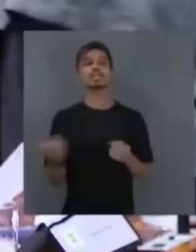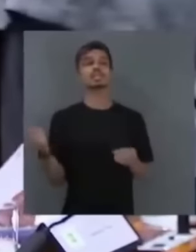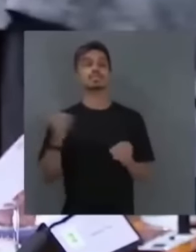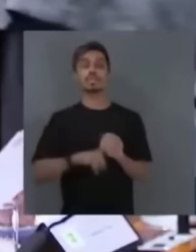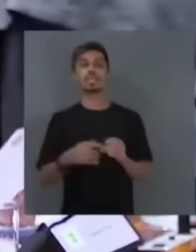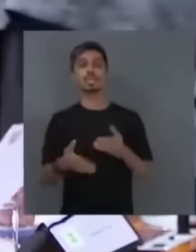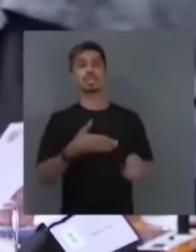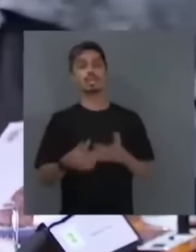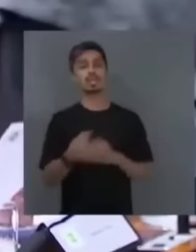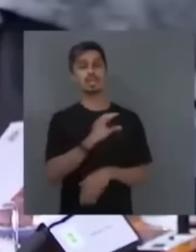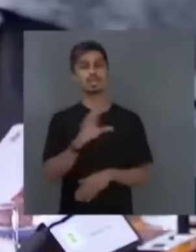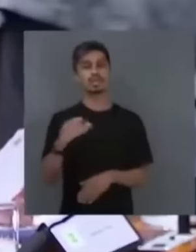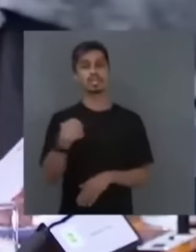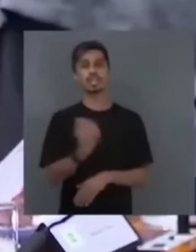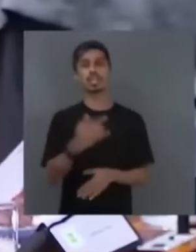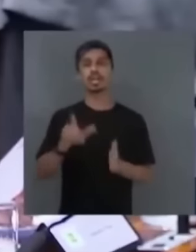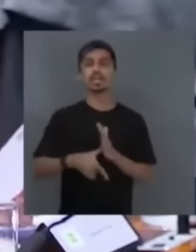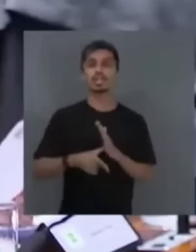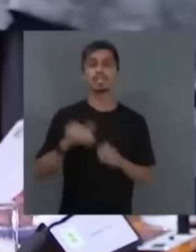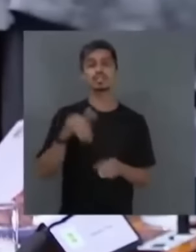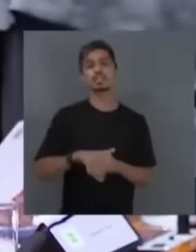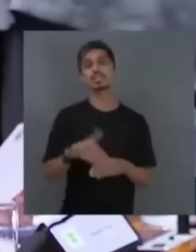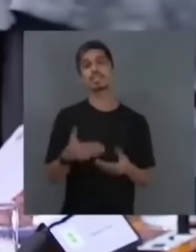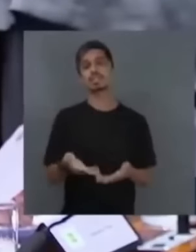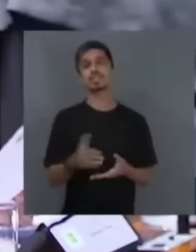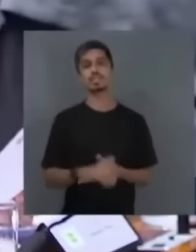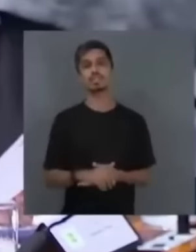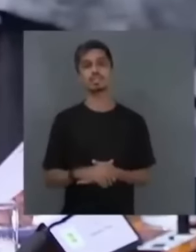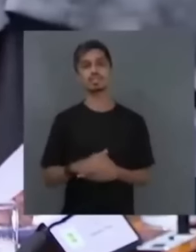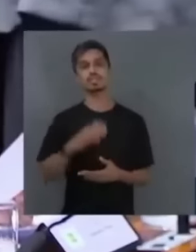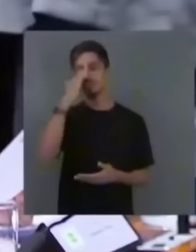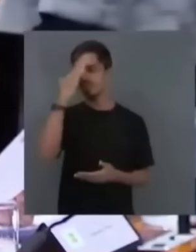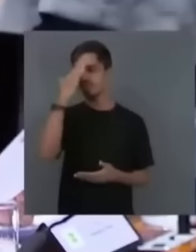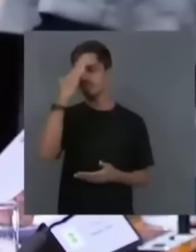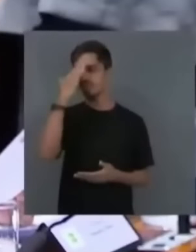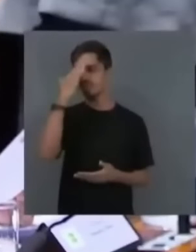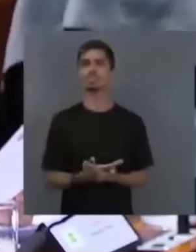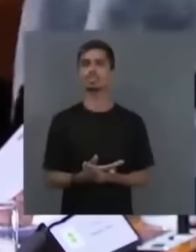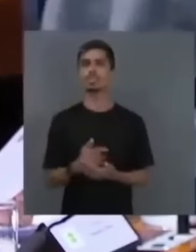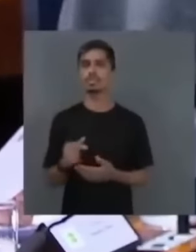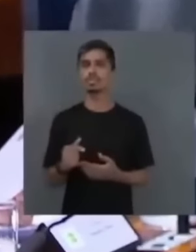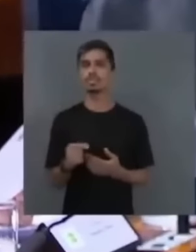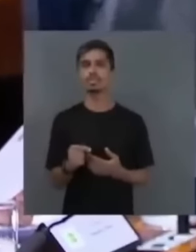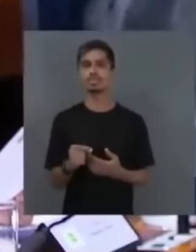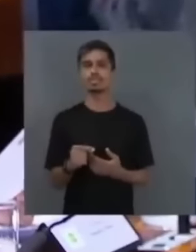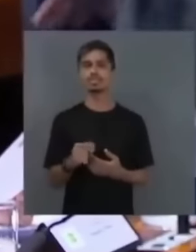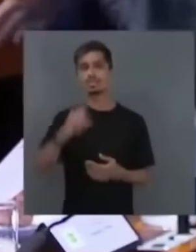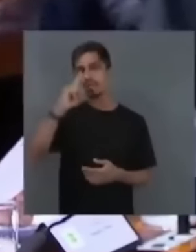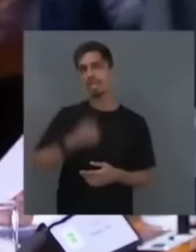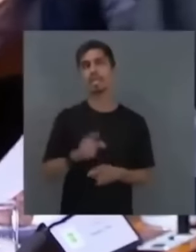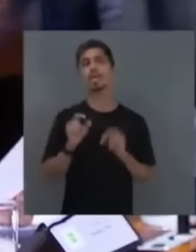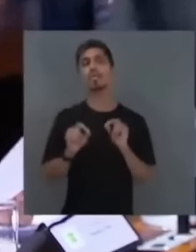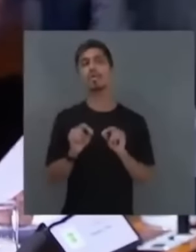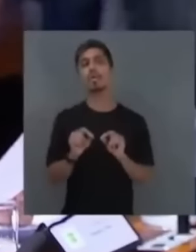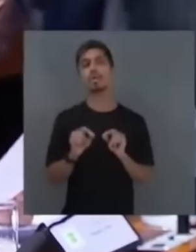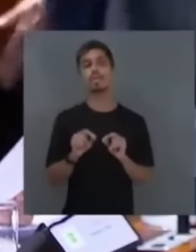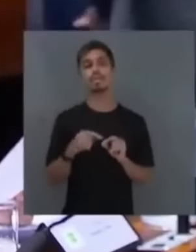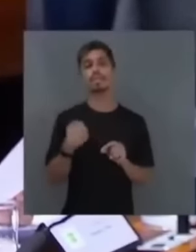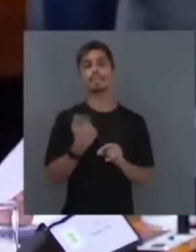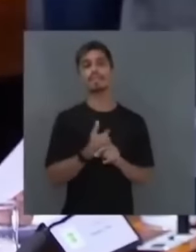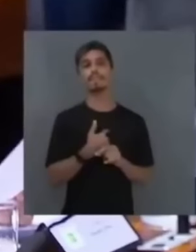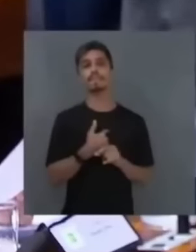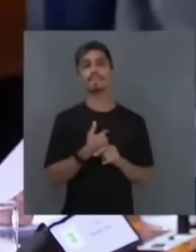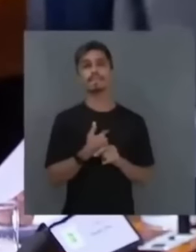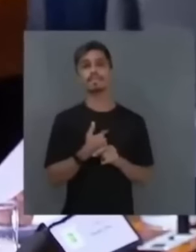Estamos atrasados em votar isso. Não acredito. Não acredito que nós tomemos